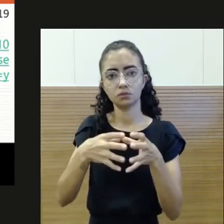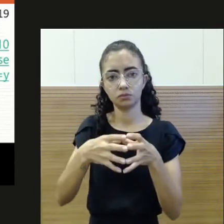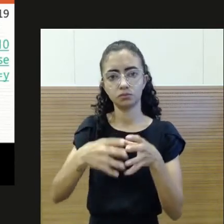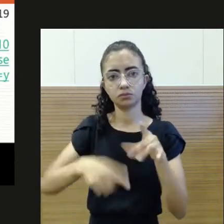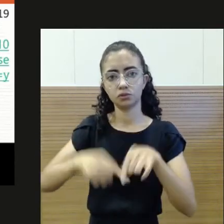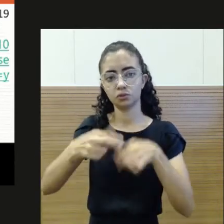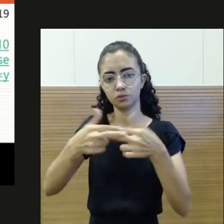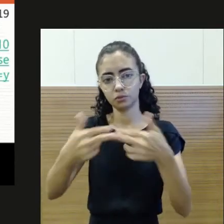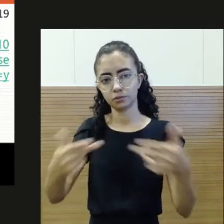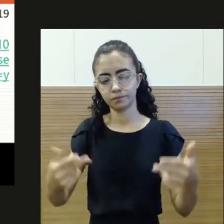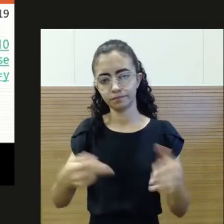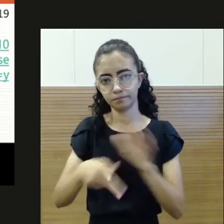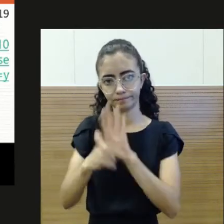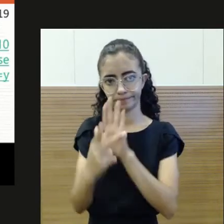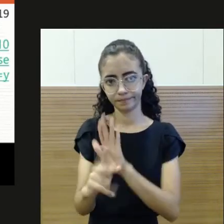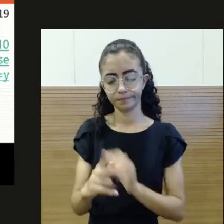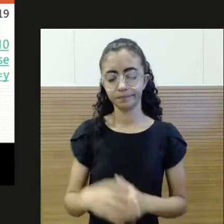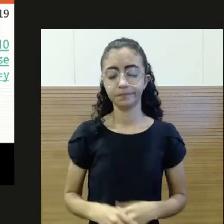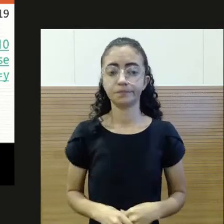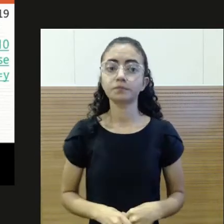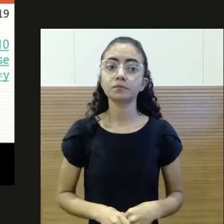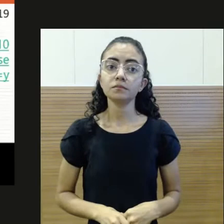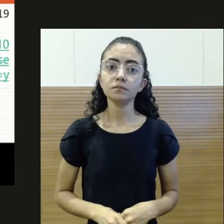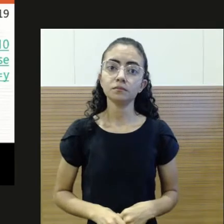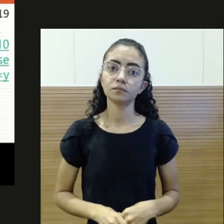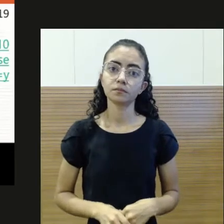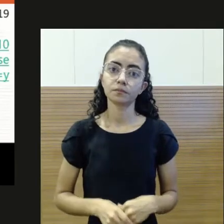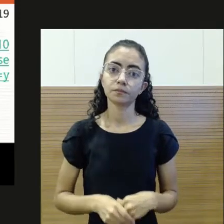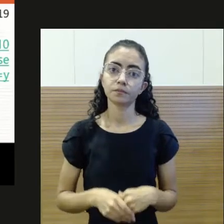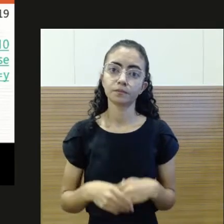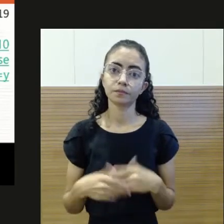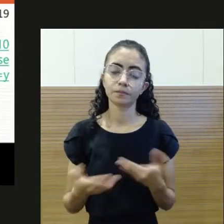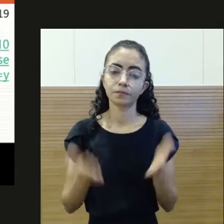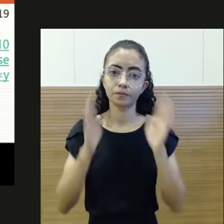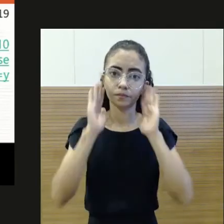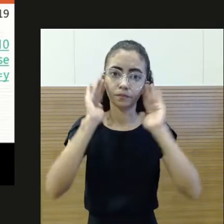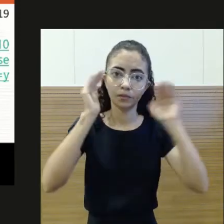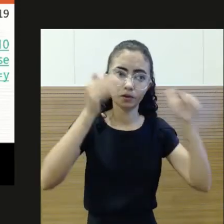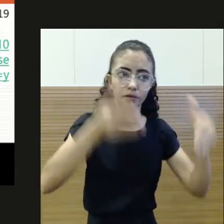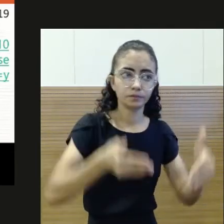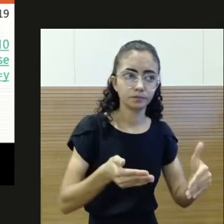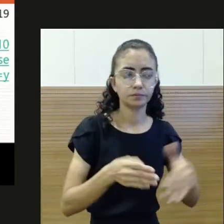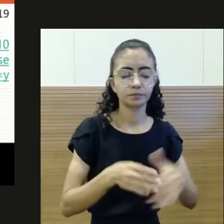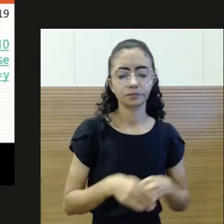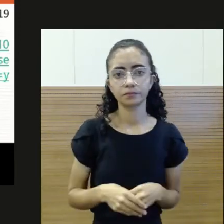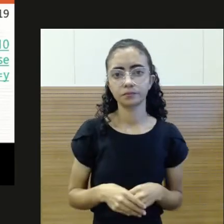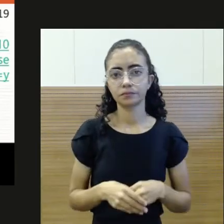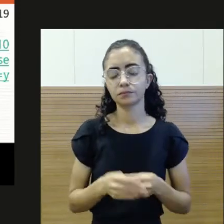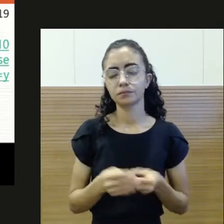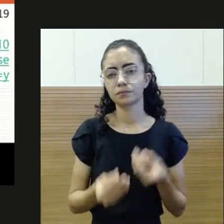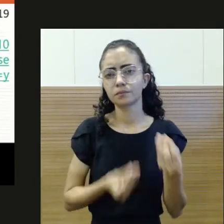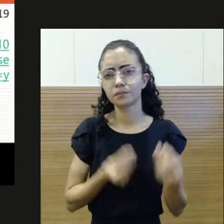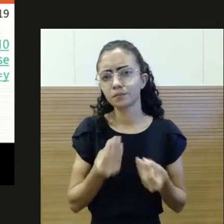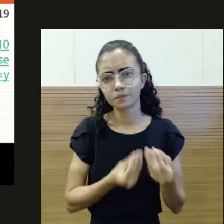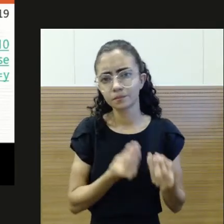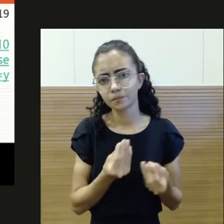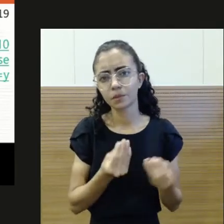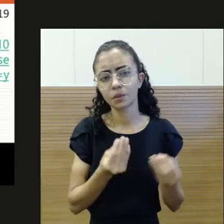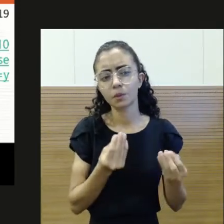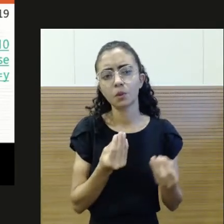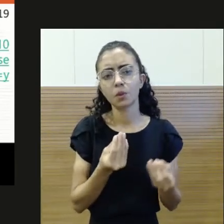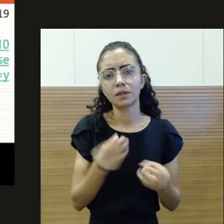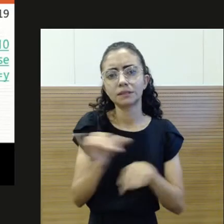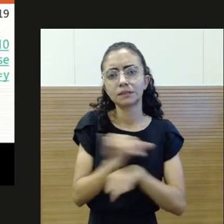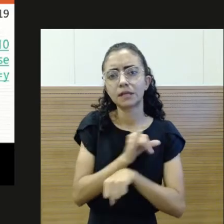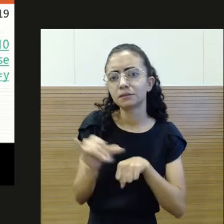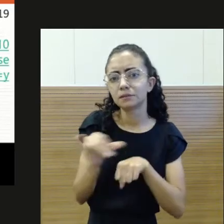né? Então, entrando um pouco na conversa sobre como a gente pode reduzir